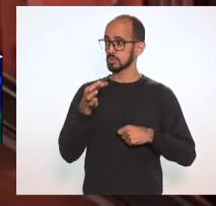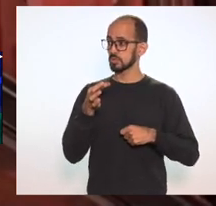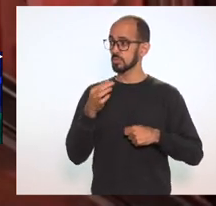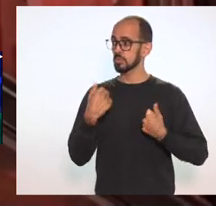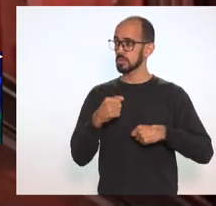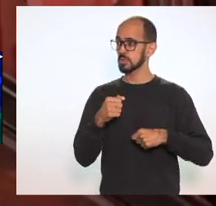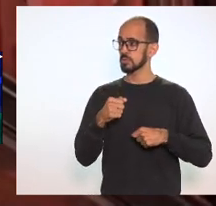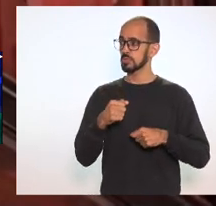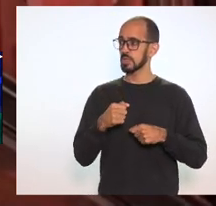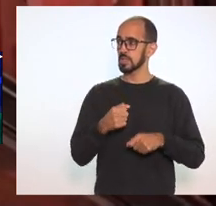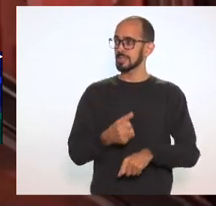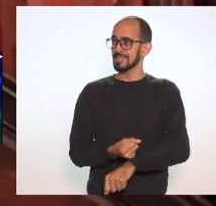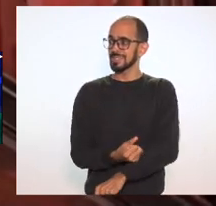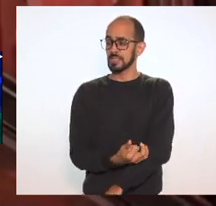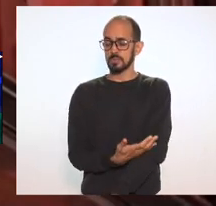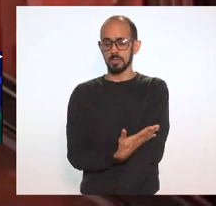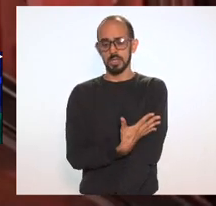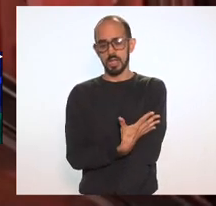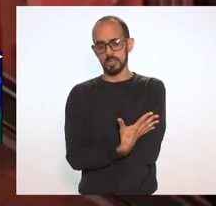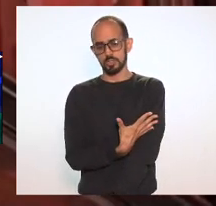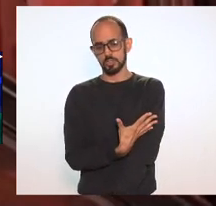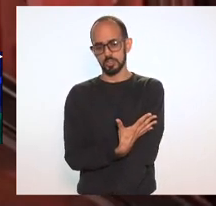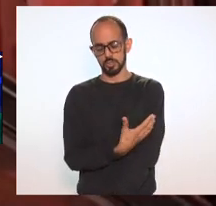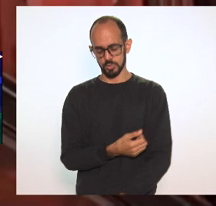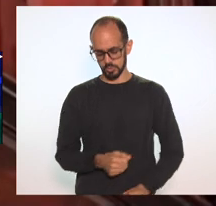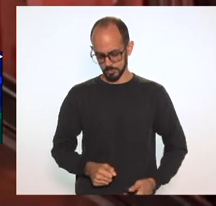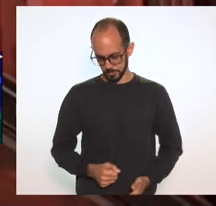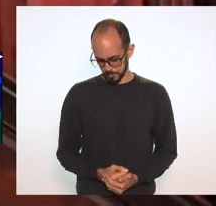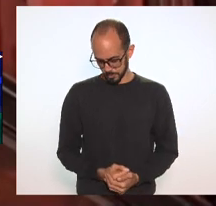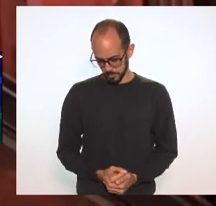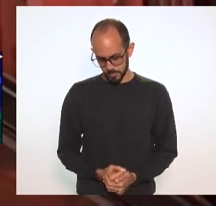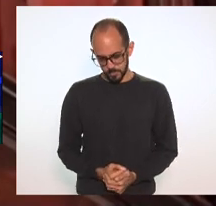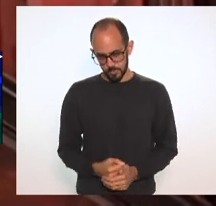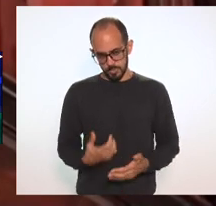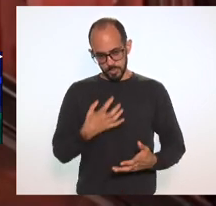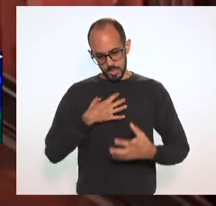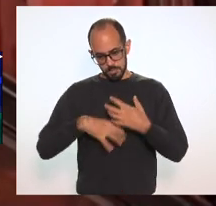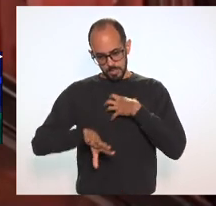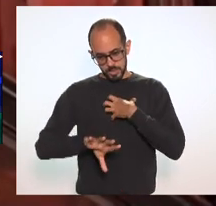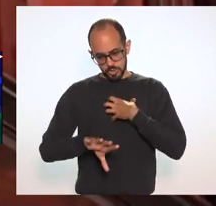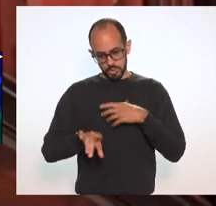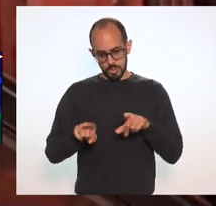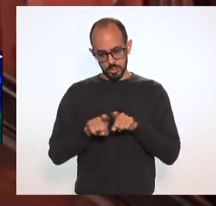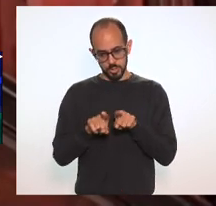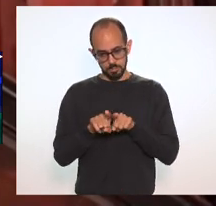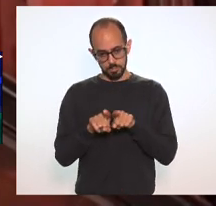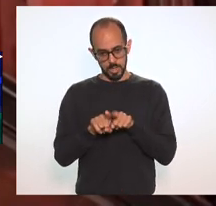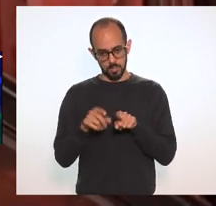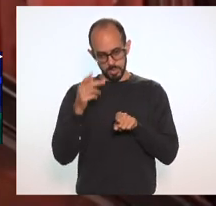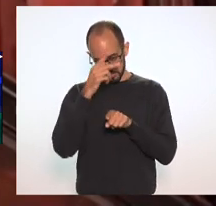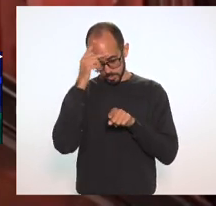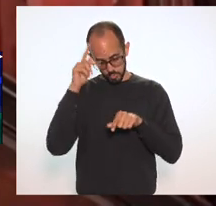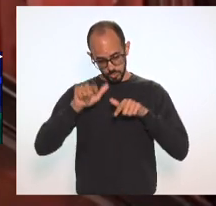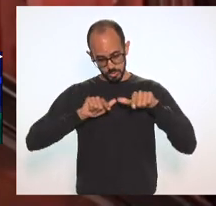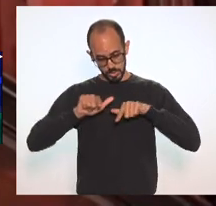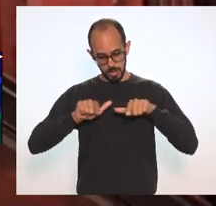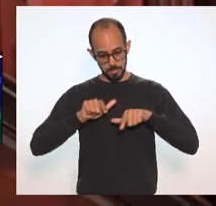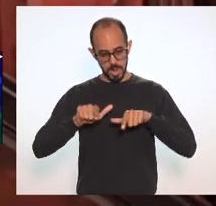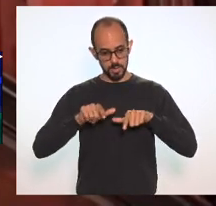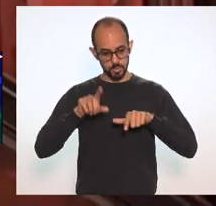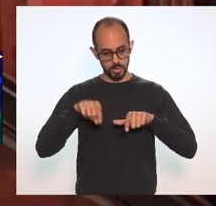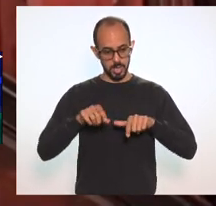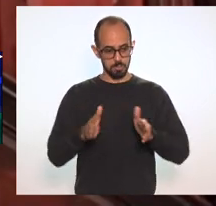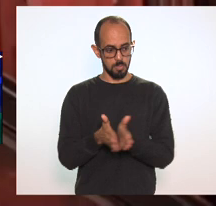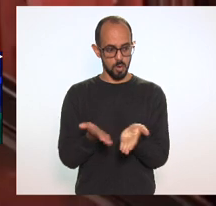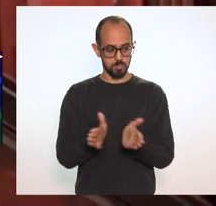sensibilidade é a palavra sensibilidade e empatia com os trabalhadores mais Humildes na nossa